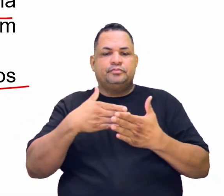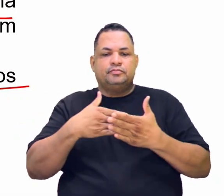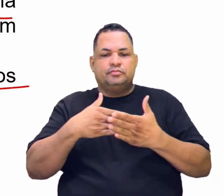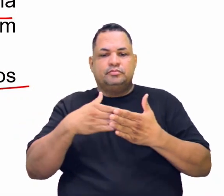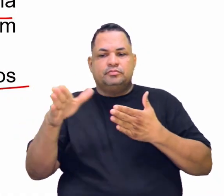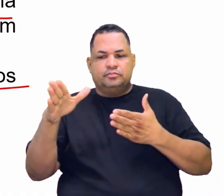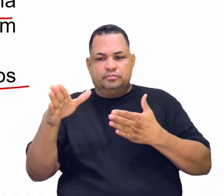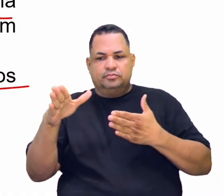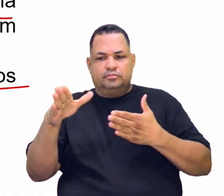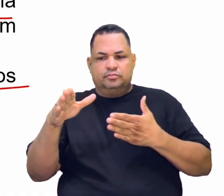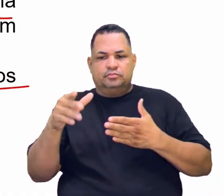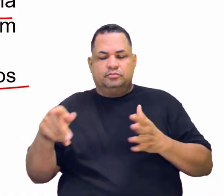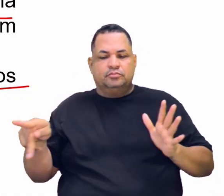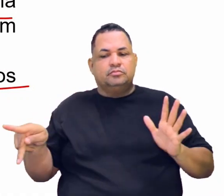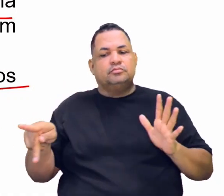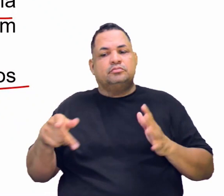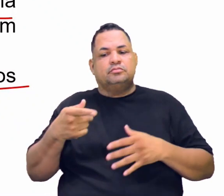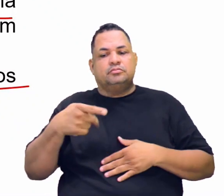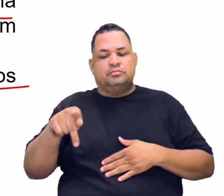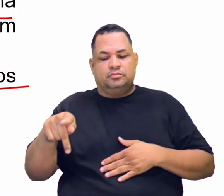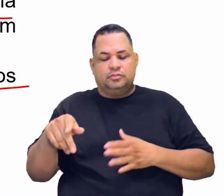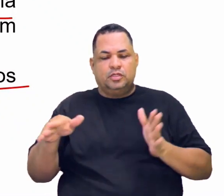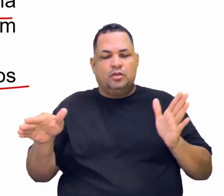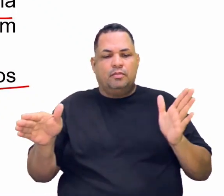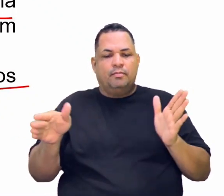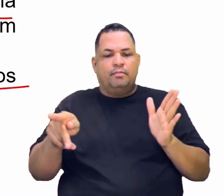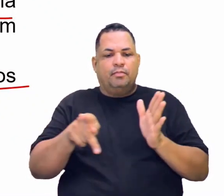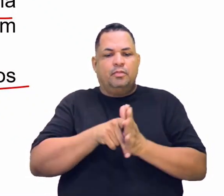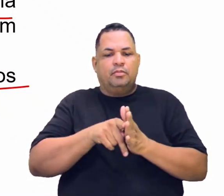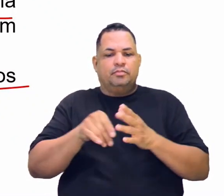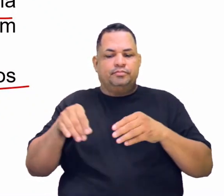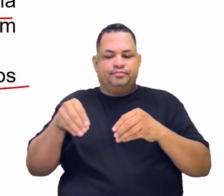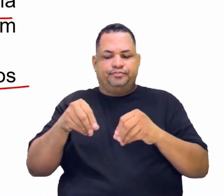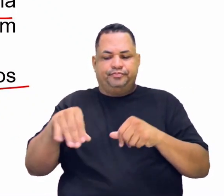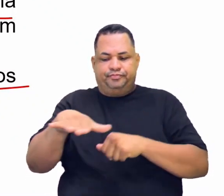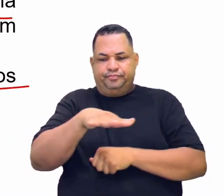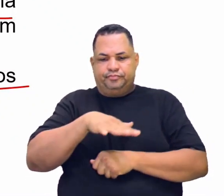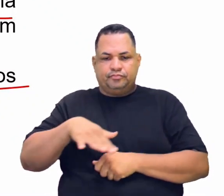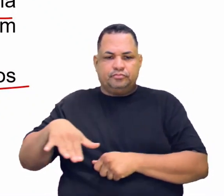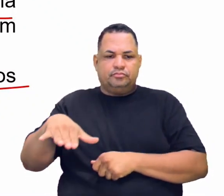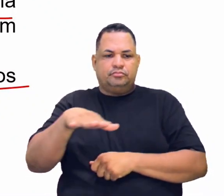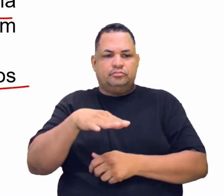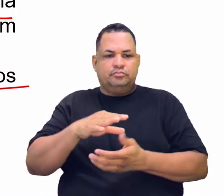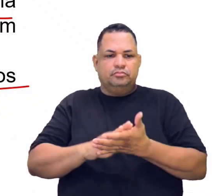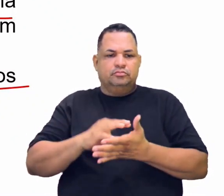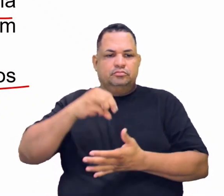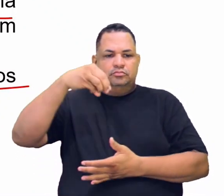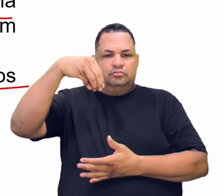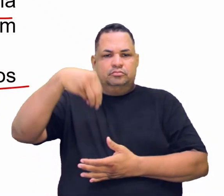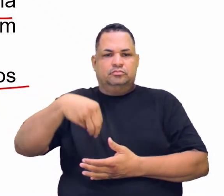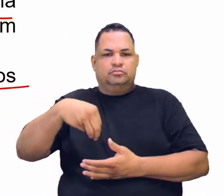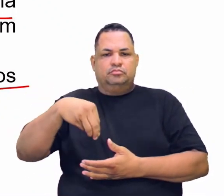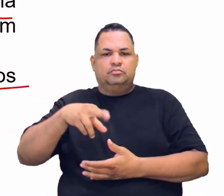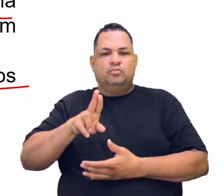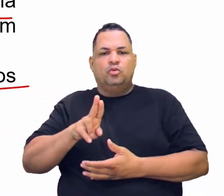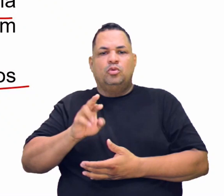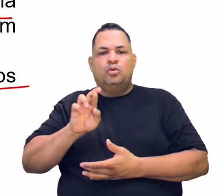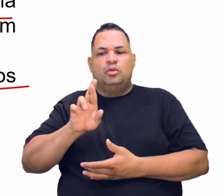serão expulsos dos territórios pelos Mundurucus. Olha que o Mura era